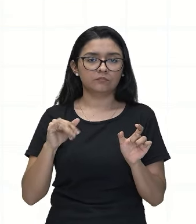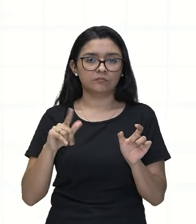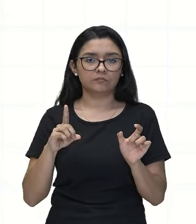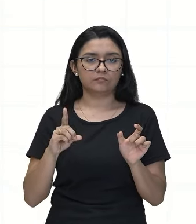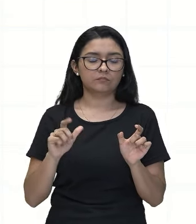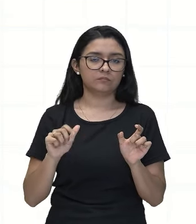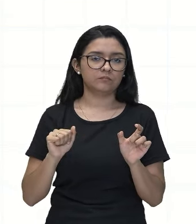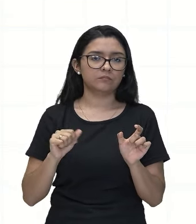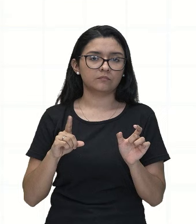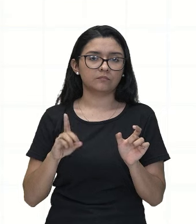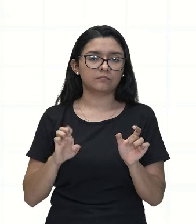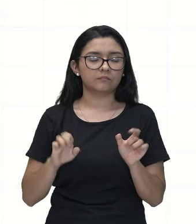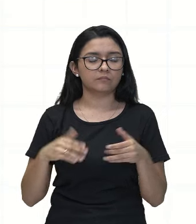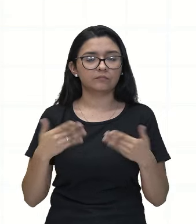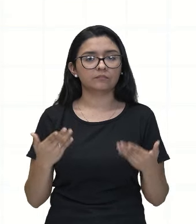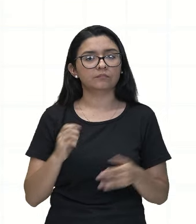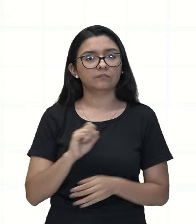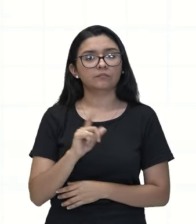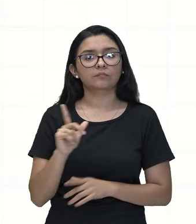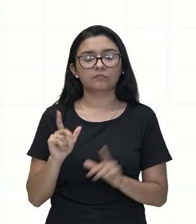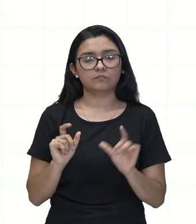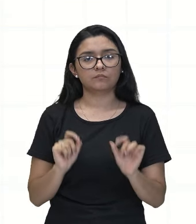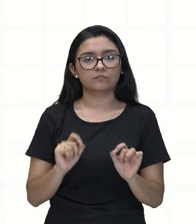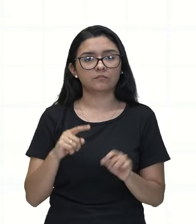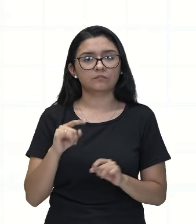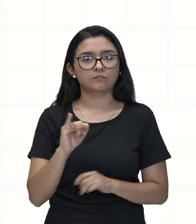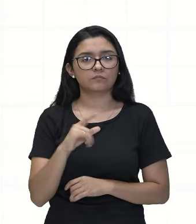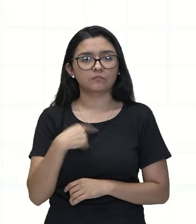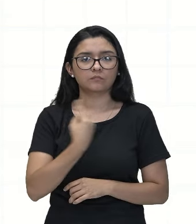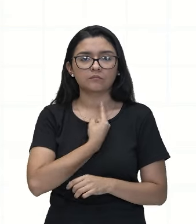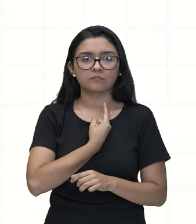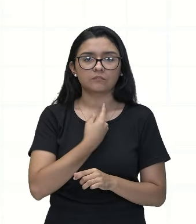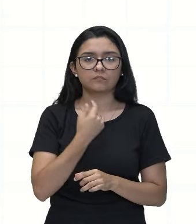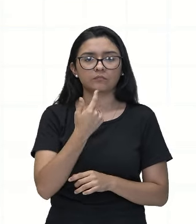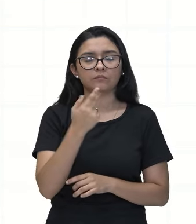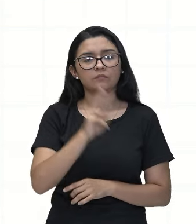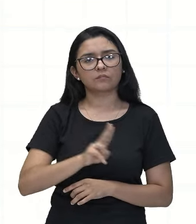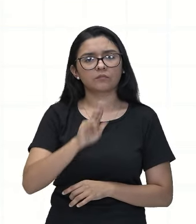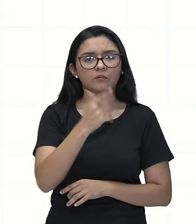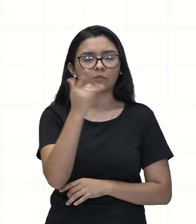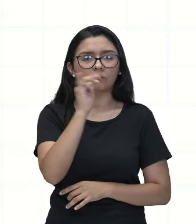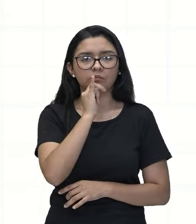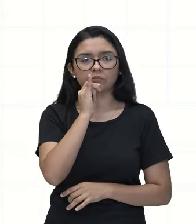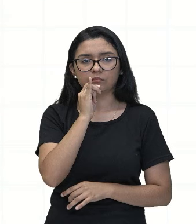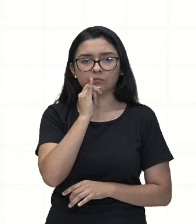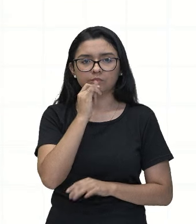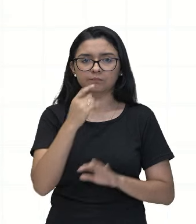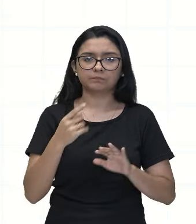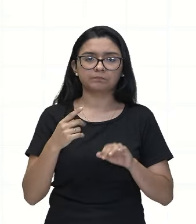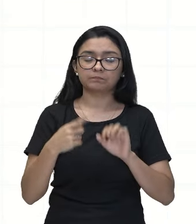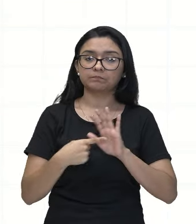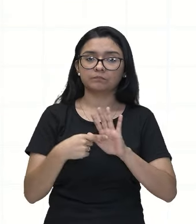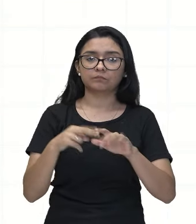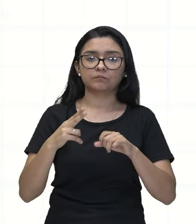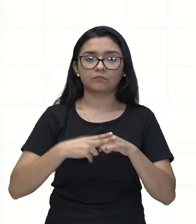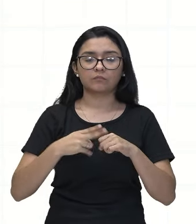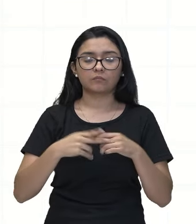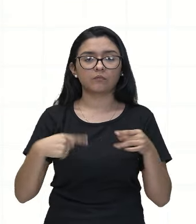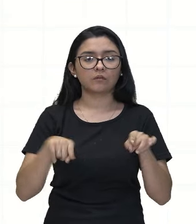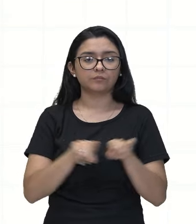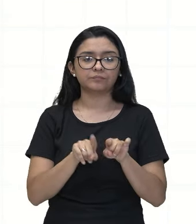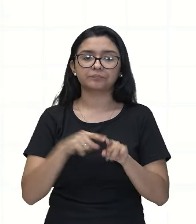certo é claro que na Se a gente fosse fazer um outro exemplo utilizando um verbo a gente também poderia fazer